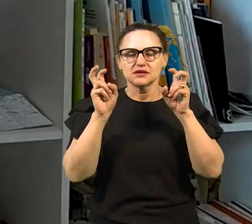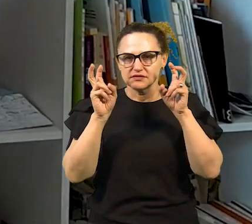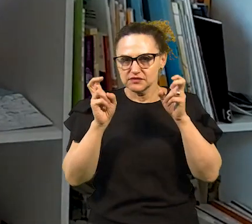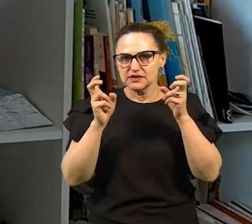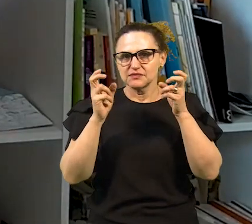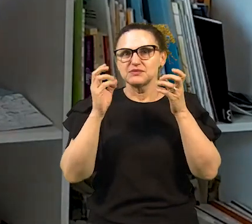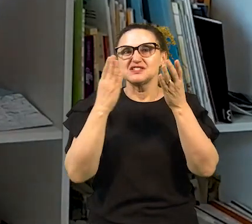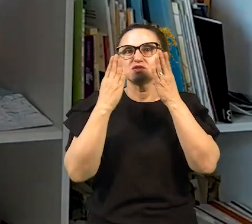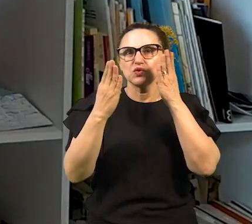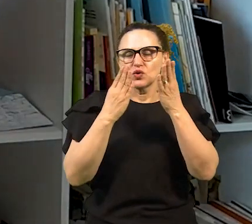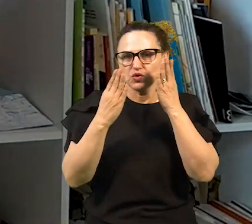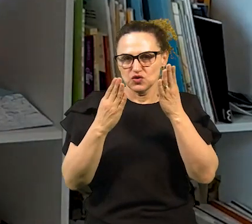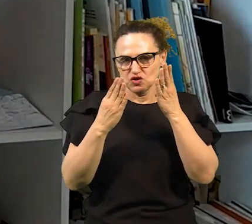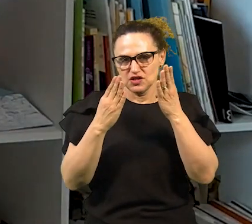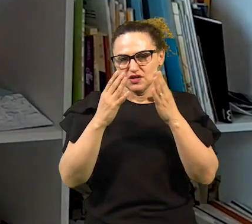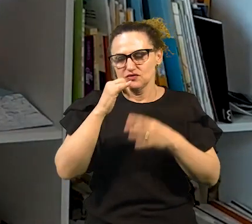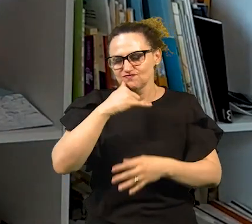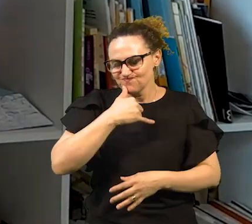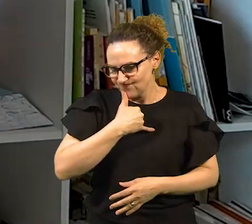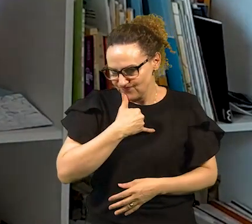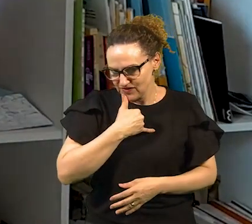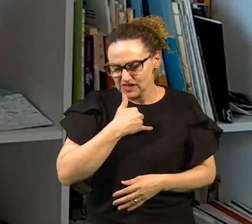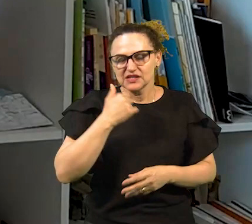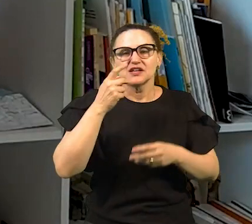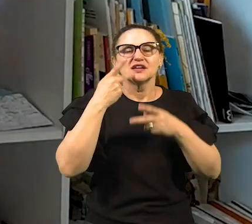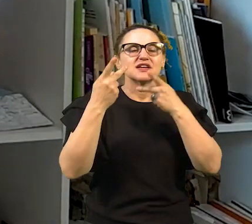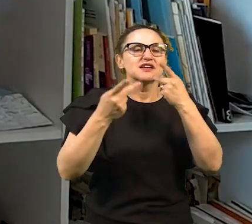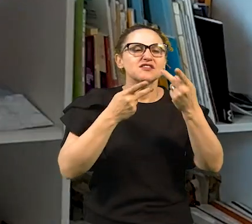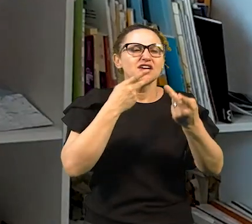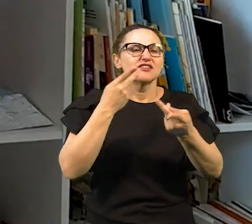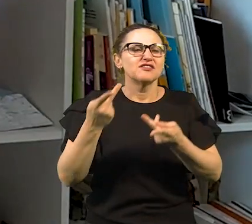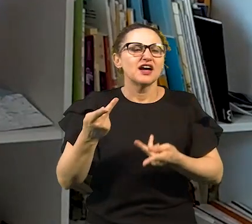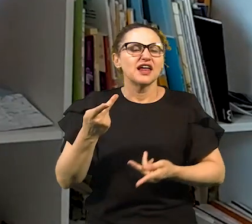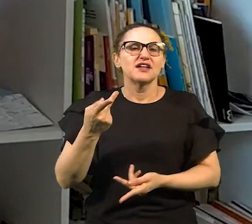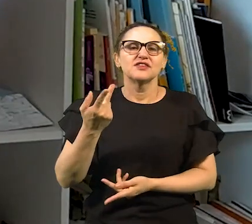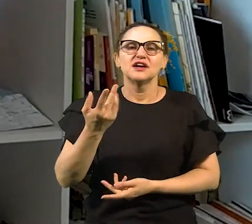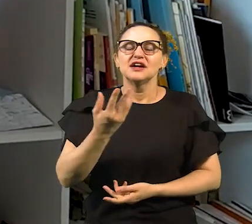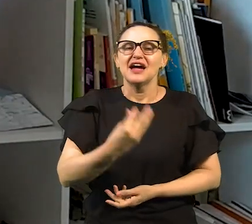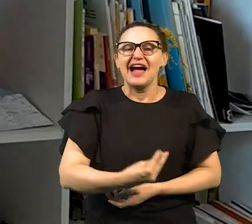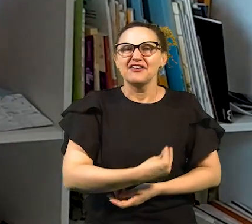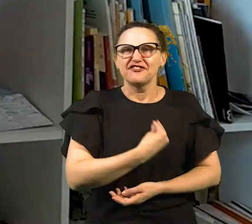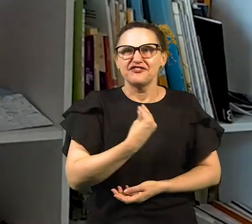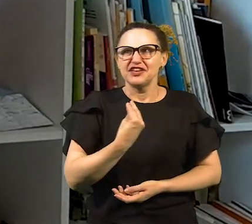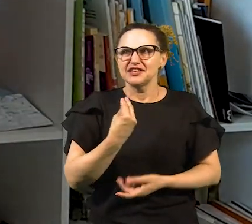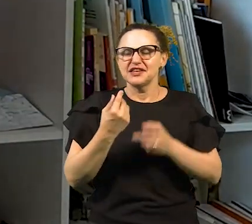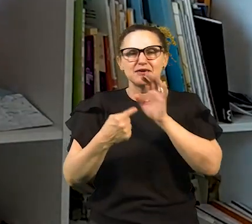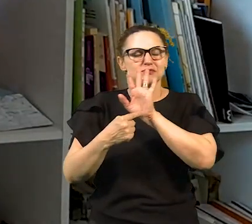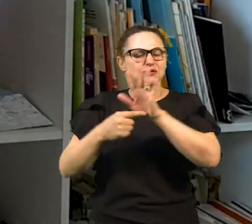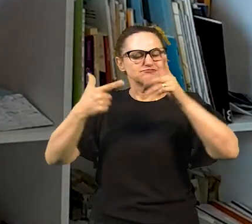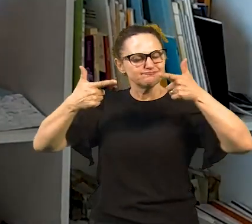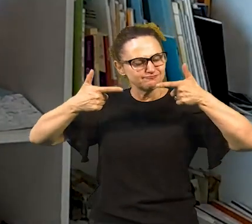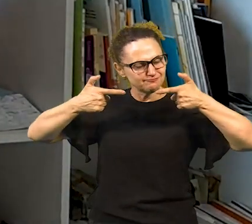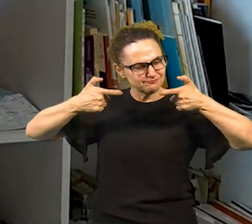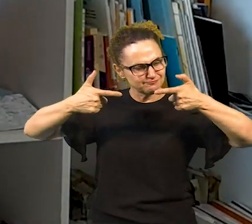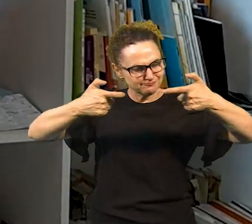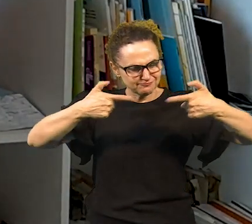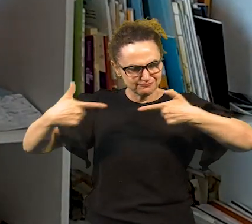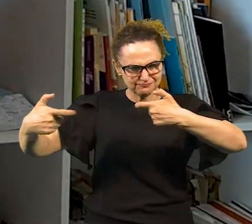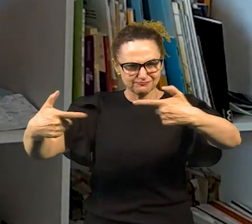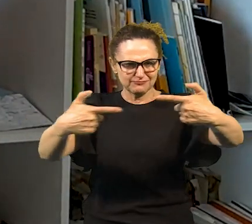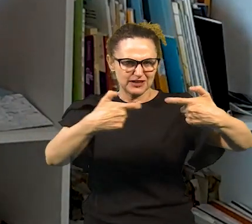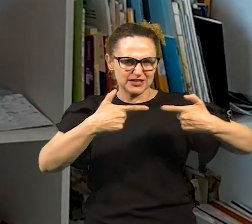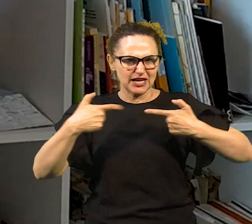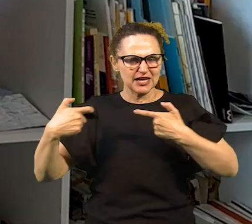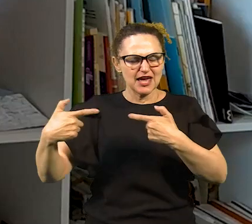das ruínas, que o sangue podre das carnificinas come e a vida em geral declara guerra, anda a espreitar meus olhos para roê-los, e há